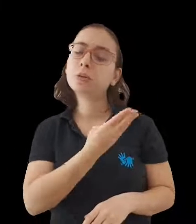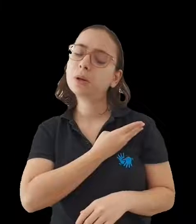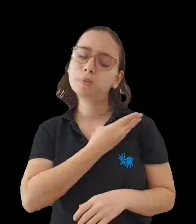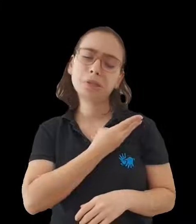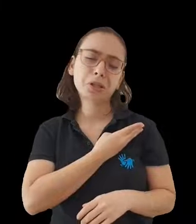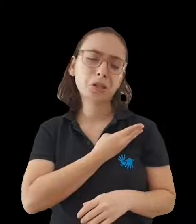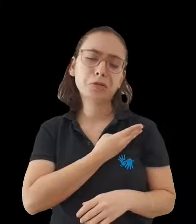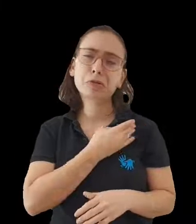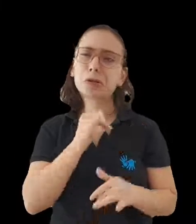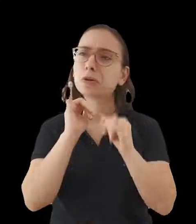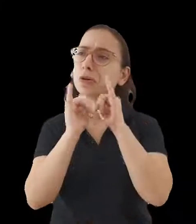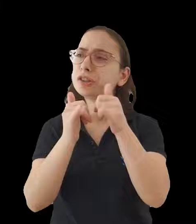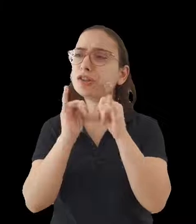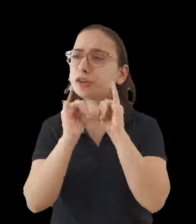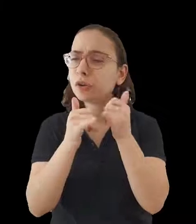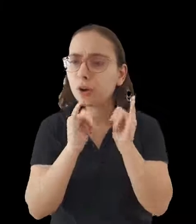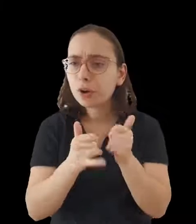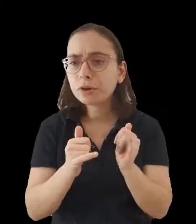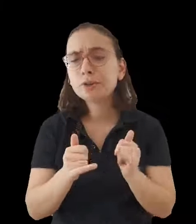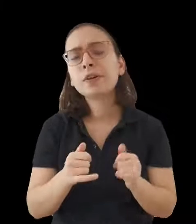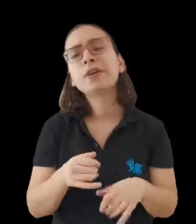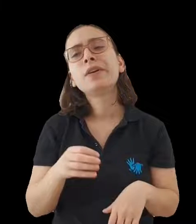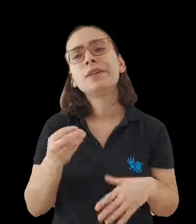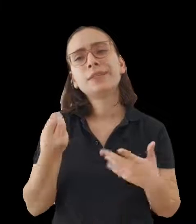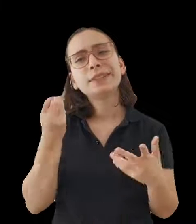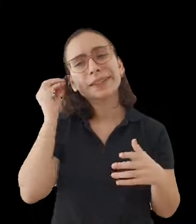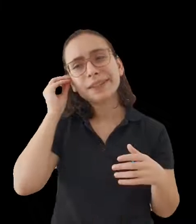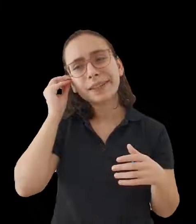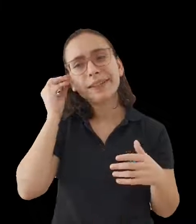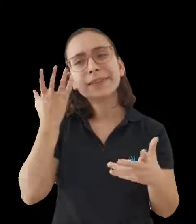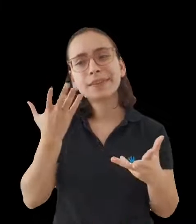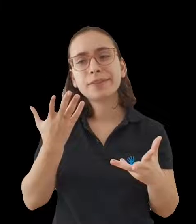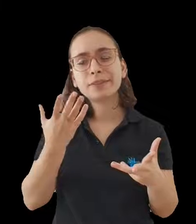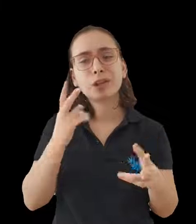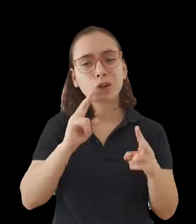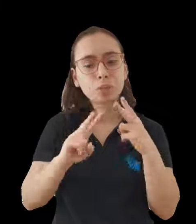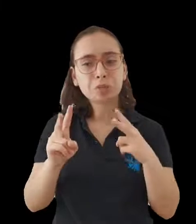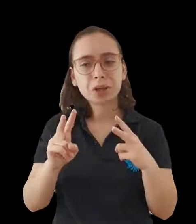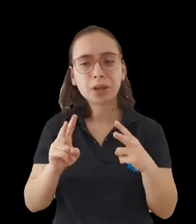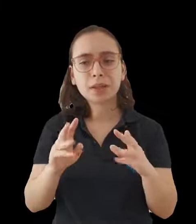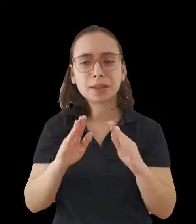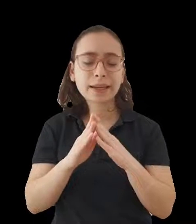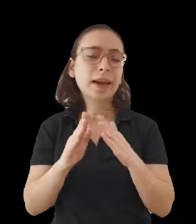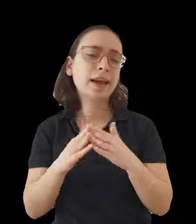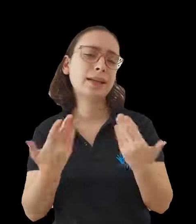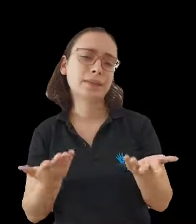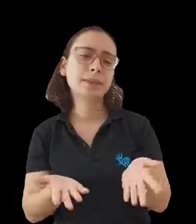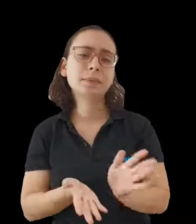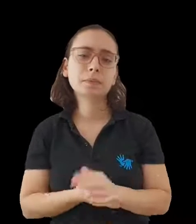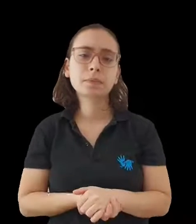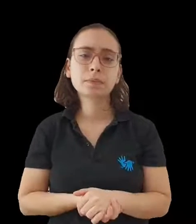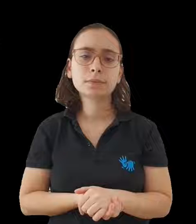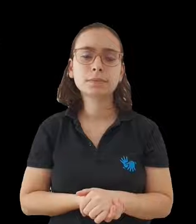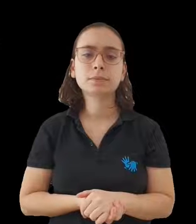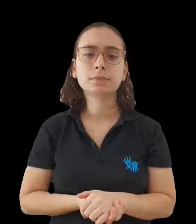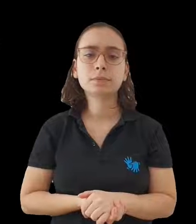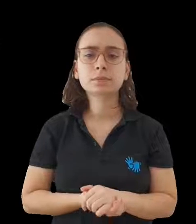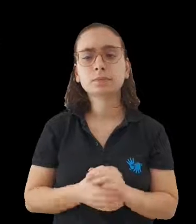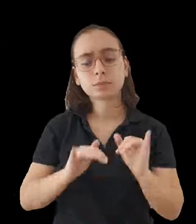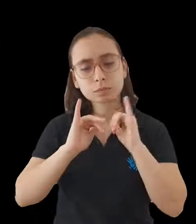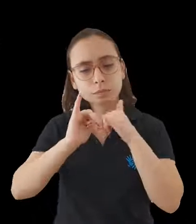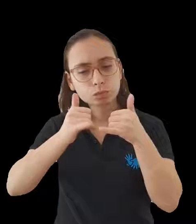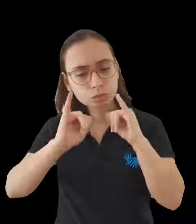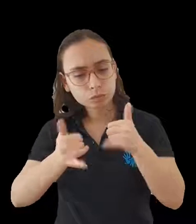história, faz um teste, assim, tem a sua plateia em casa, né? E aí conta essa história.